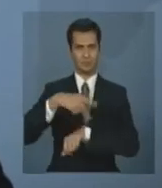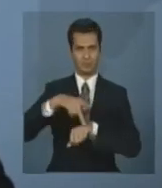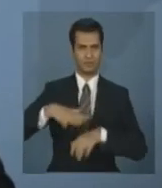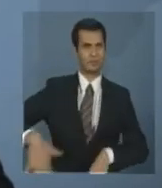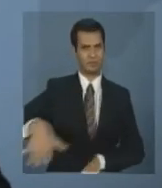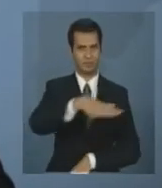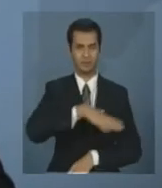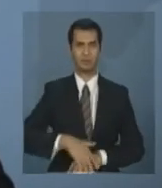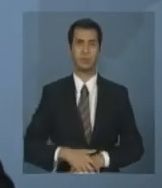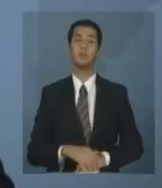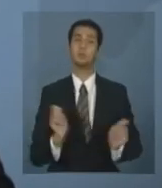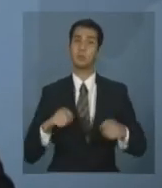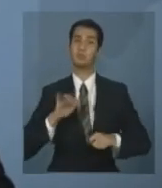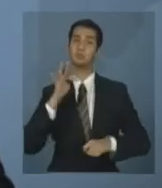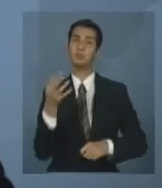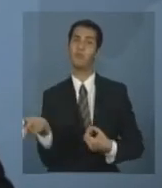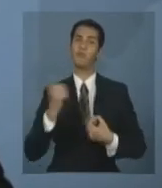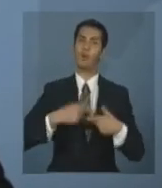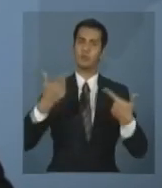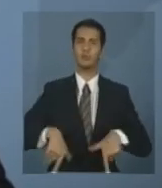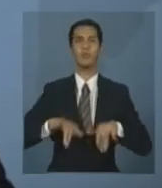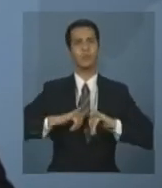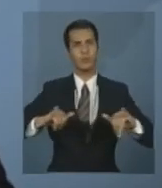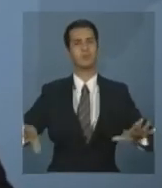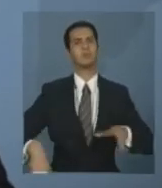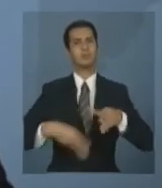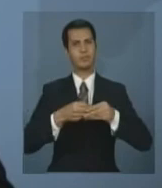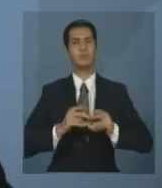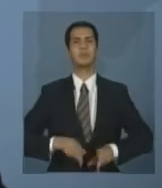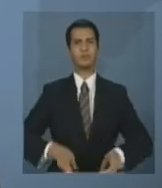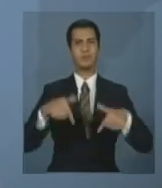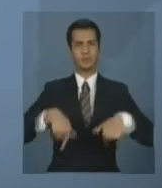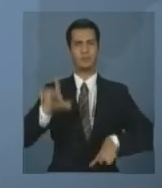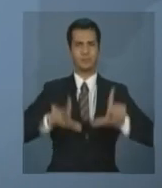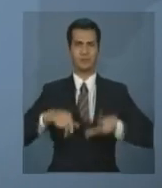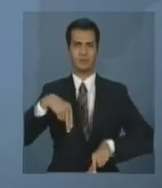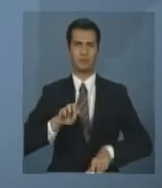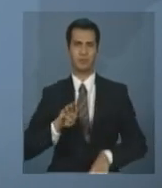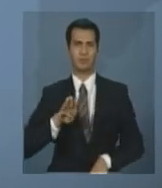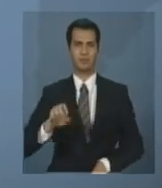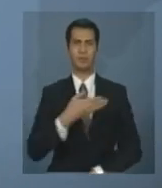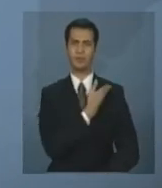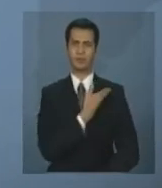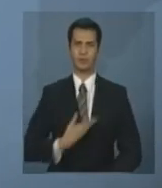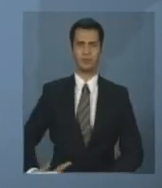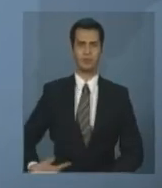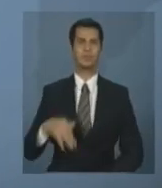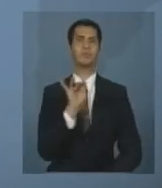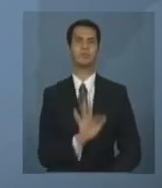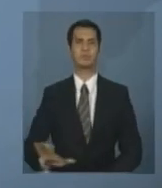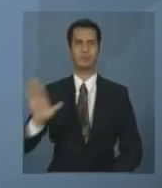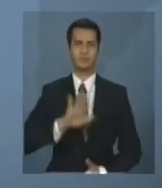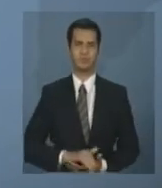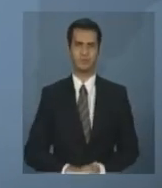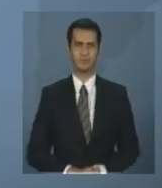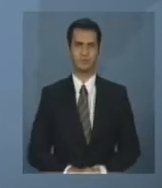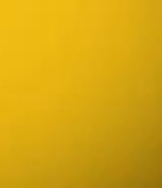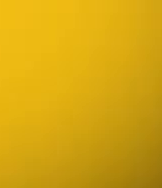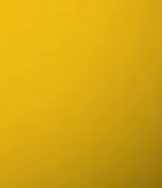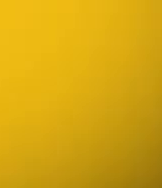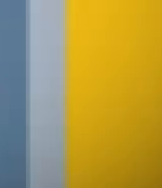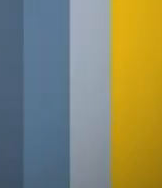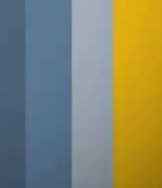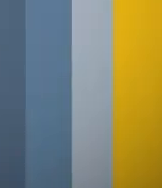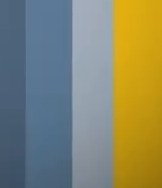região. Podemos voltar a qualquer momento com mais informações. Continue com a gente. NBR, a TV do Governo Federal.